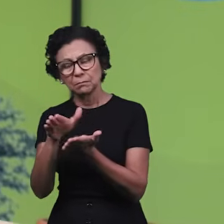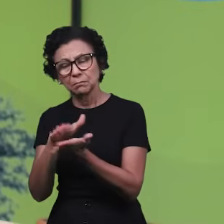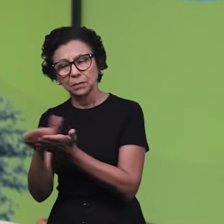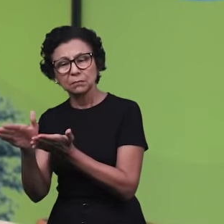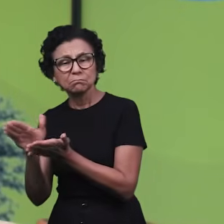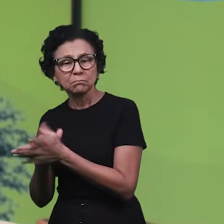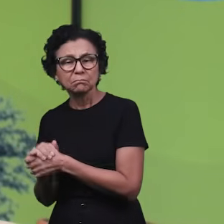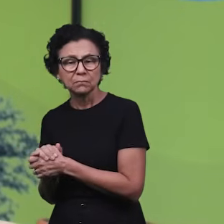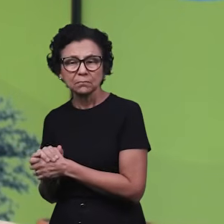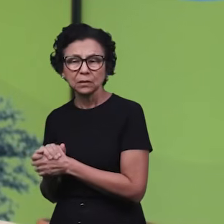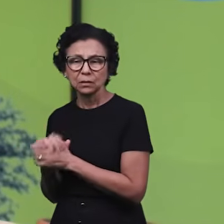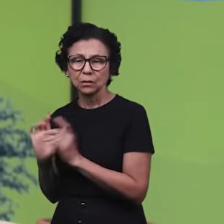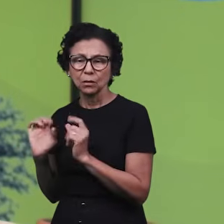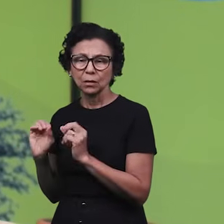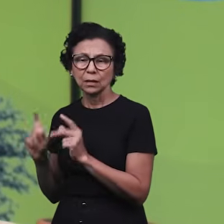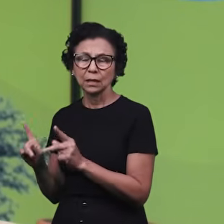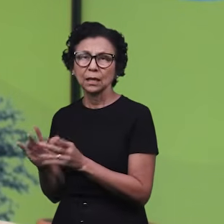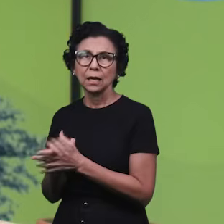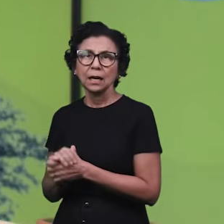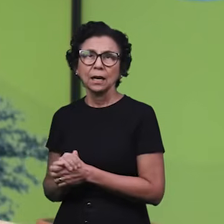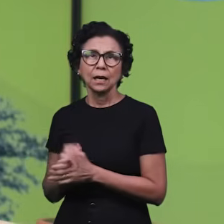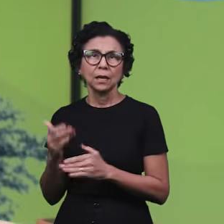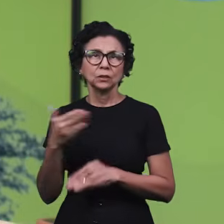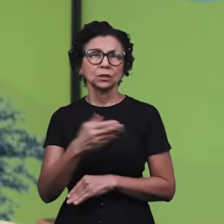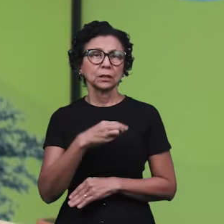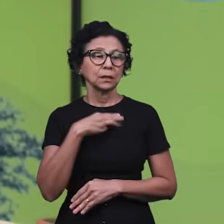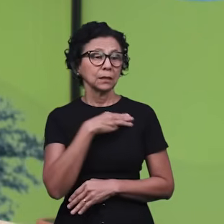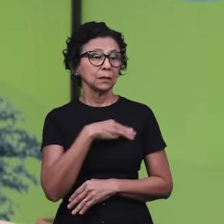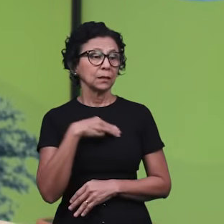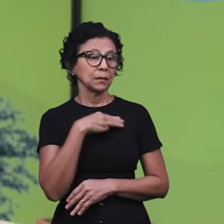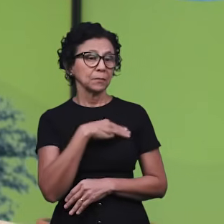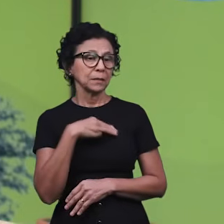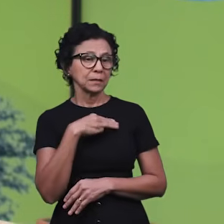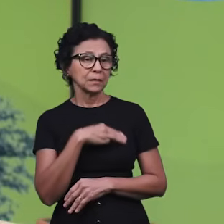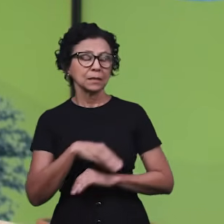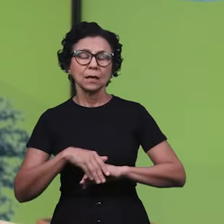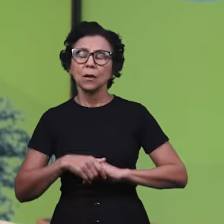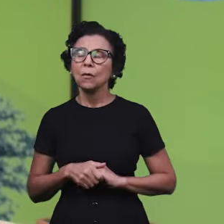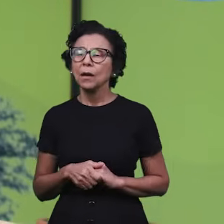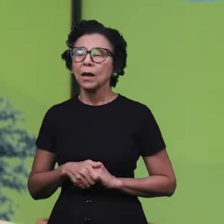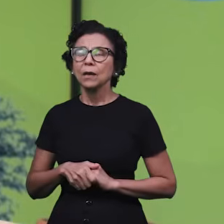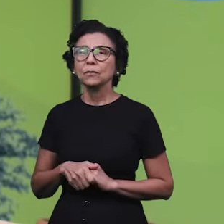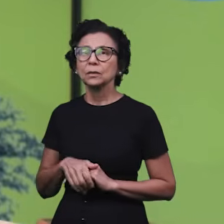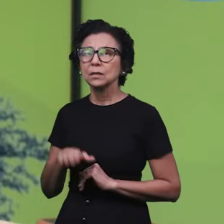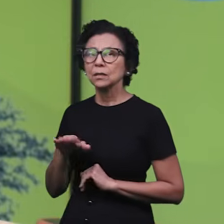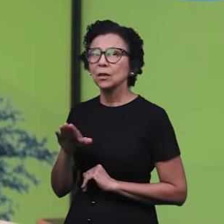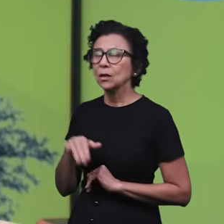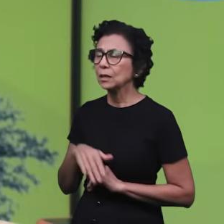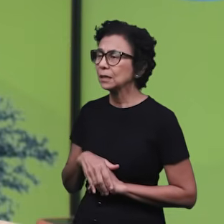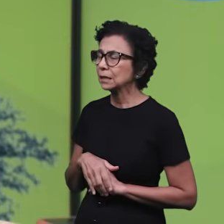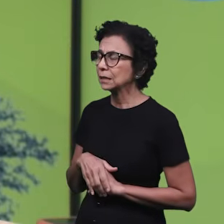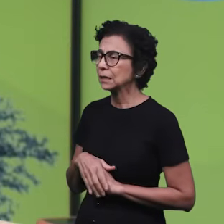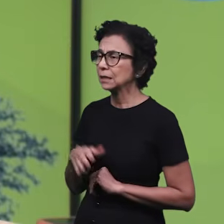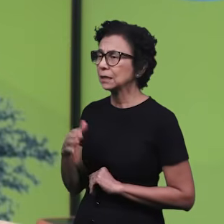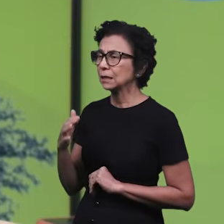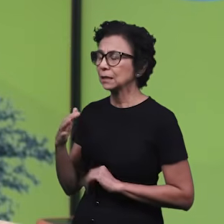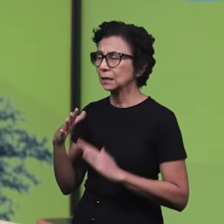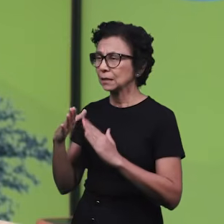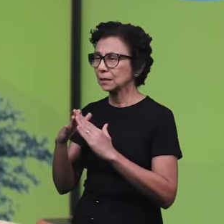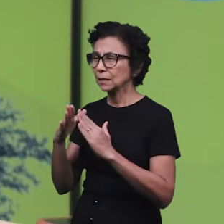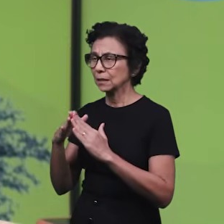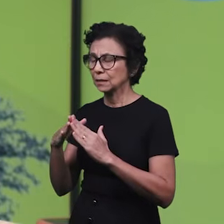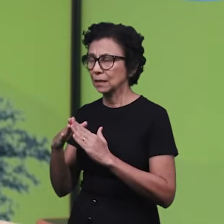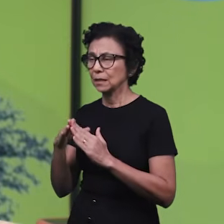cheguei na missão, uma professora me procurou e falou: Jaque, eu encontrei umas revistinhas lá em casa, vamos unir para a gente doar juntas